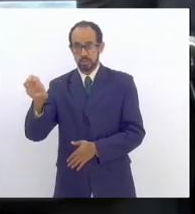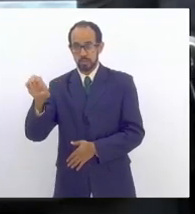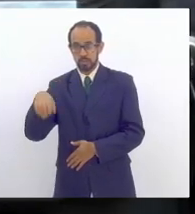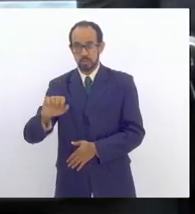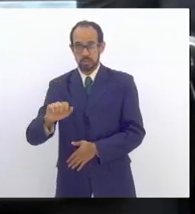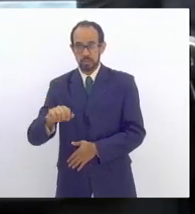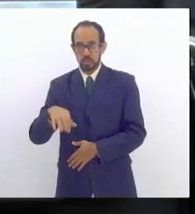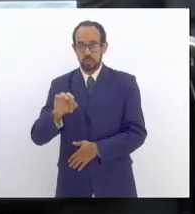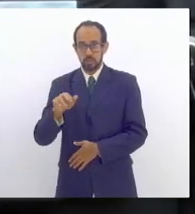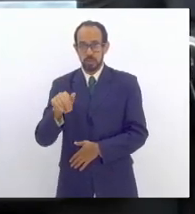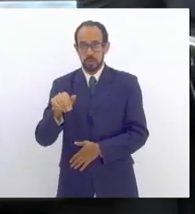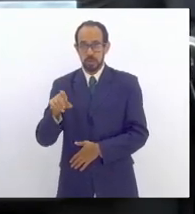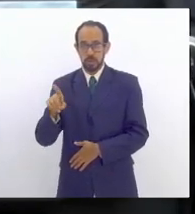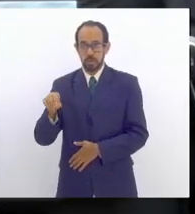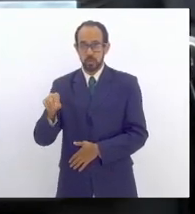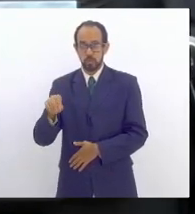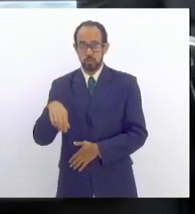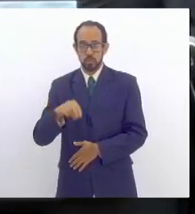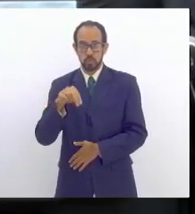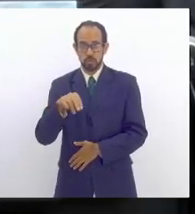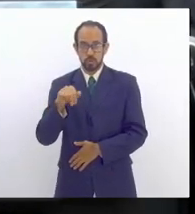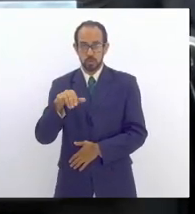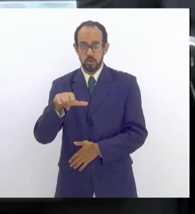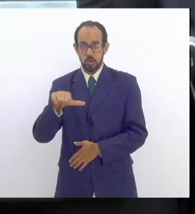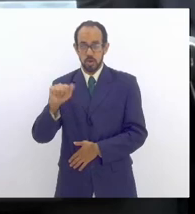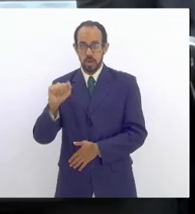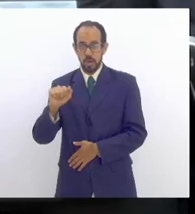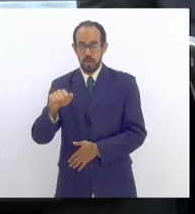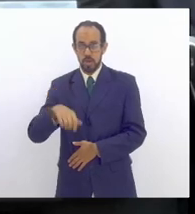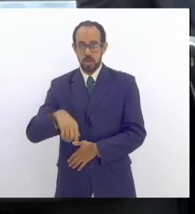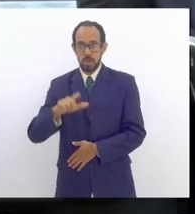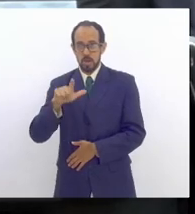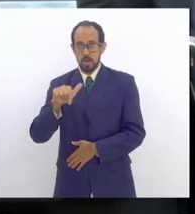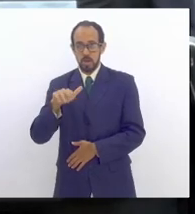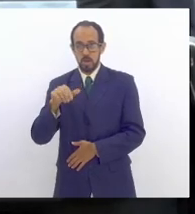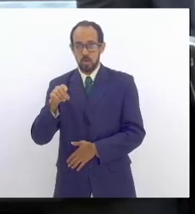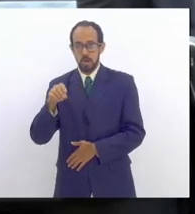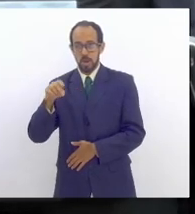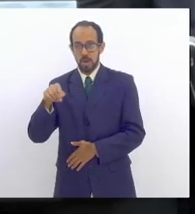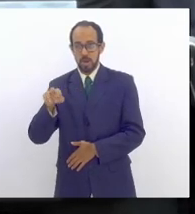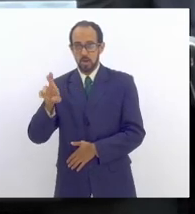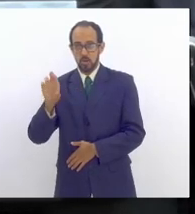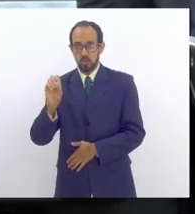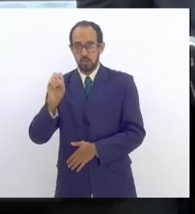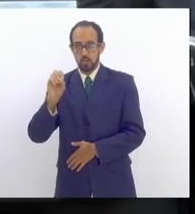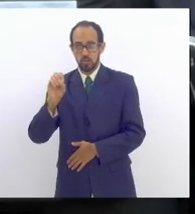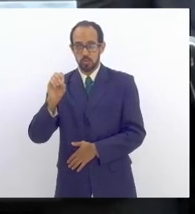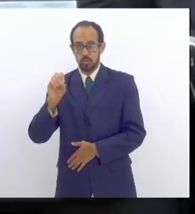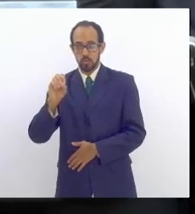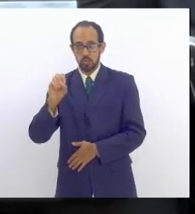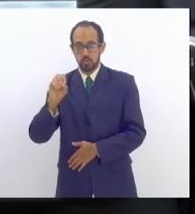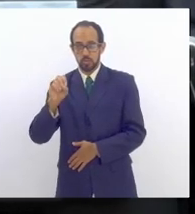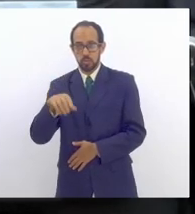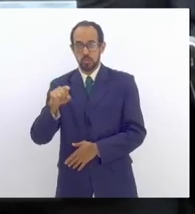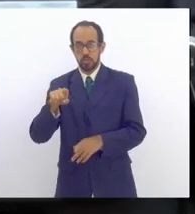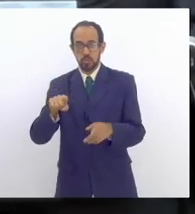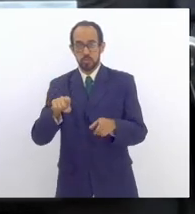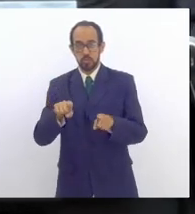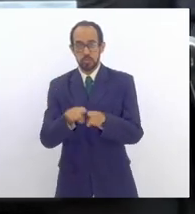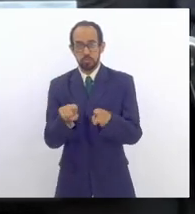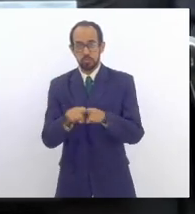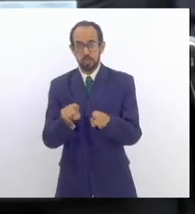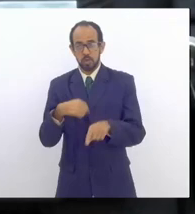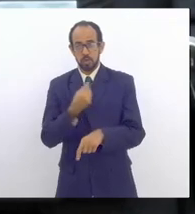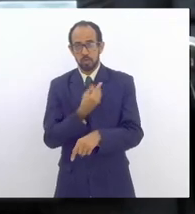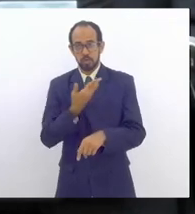Fernando, Rodrigo Abel, Nicola, Leonardo Lobo, Uruan. Saudar o nosso amigo